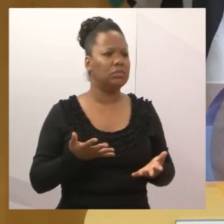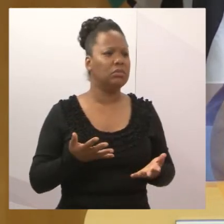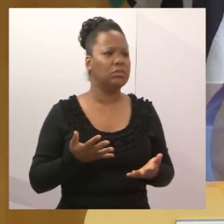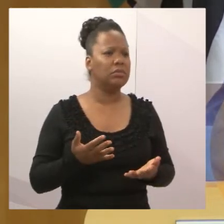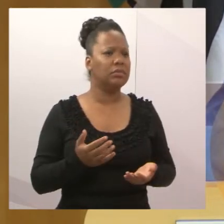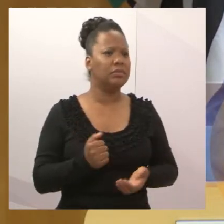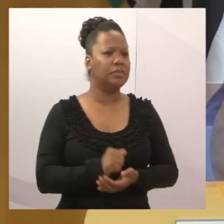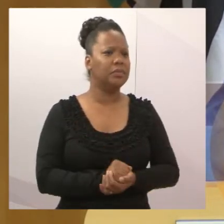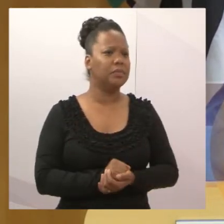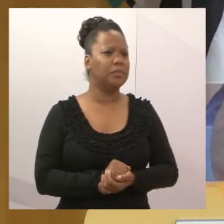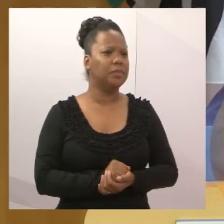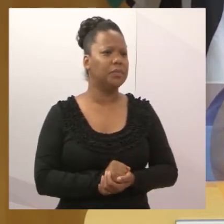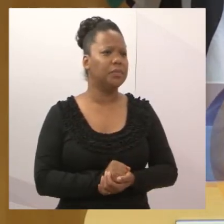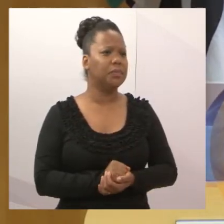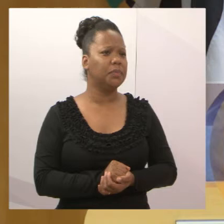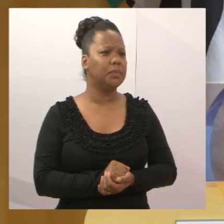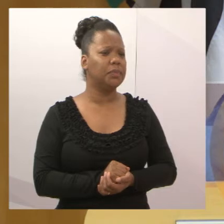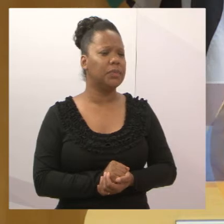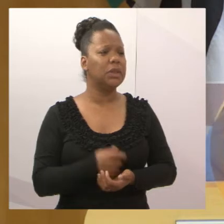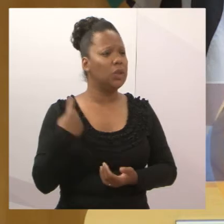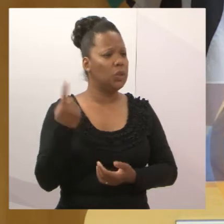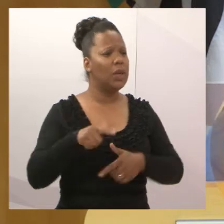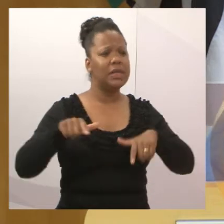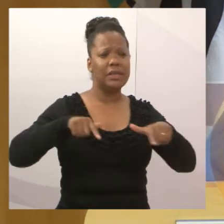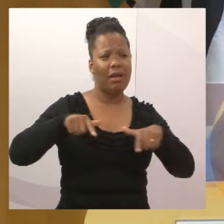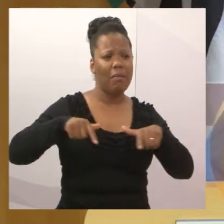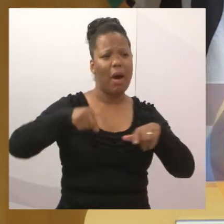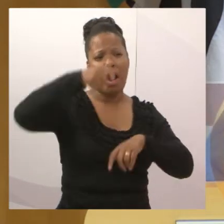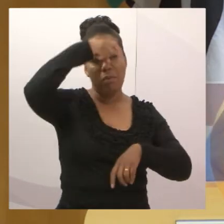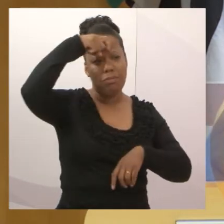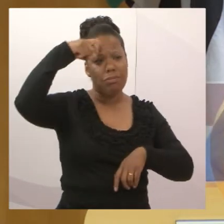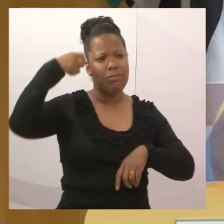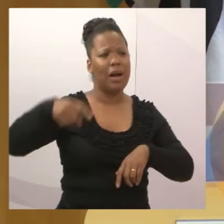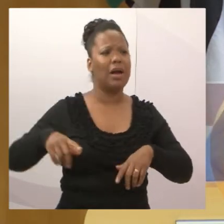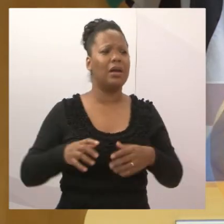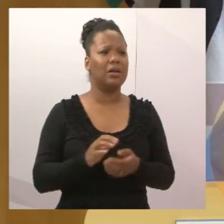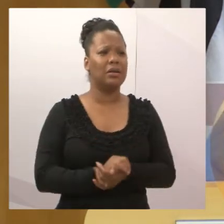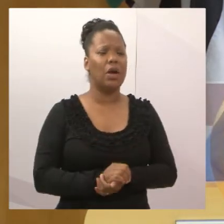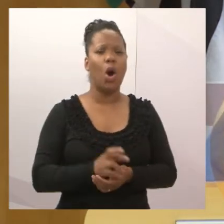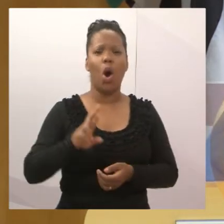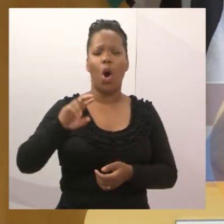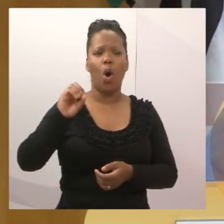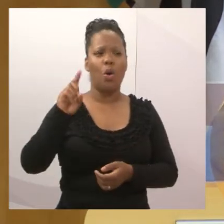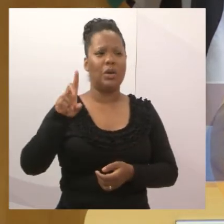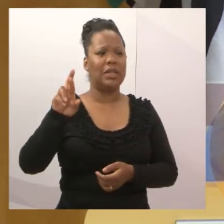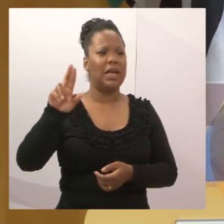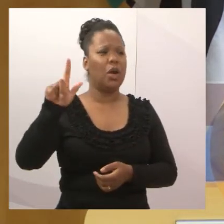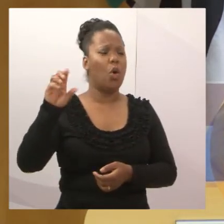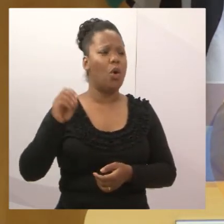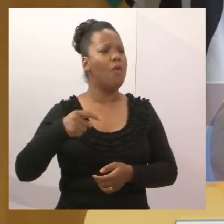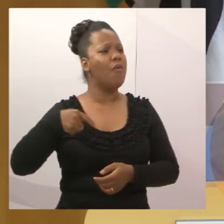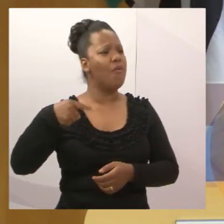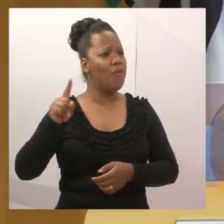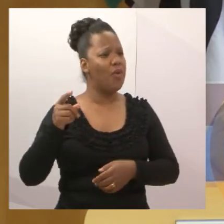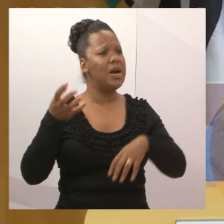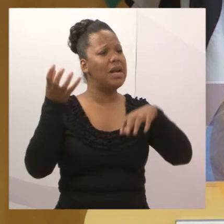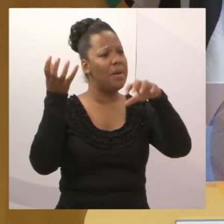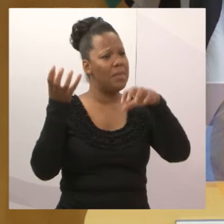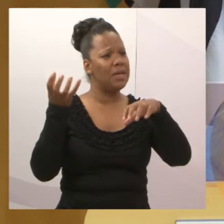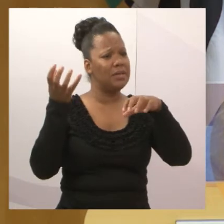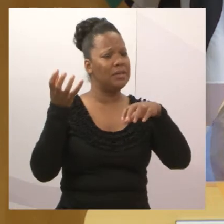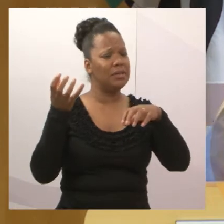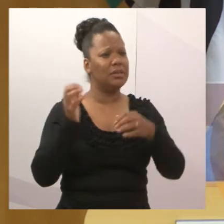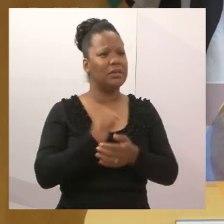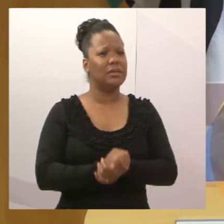realidade, né, a gente trabalha muito, né, igual o doutor Rodrigo falou aqui, a gente já foi até Brasília, já trouxemos verba para